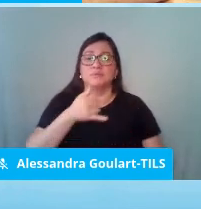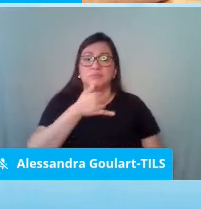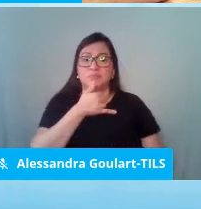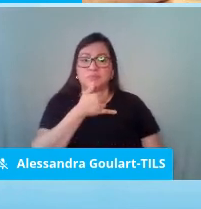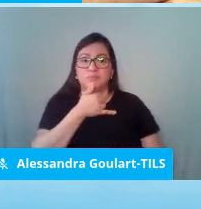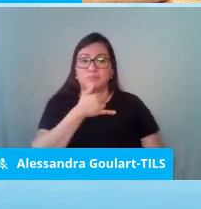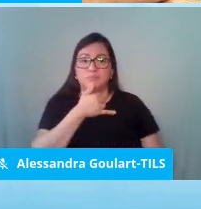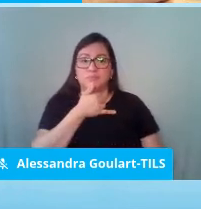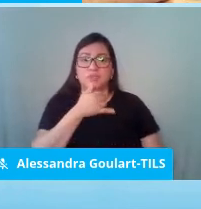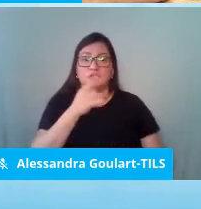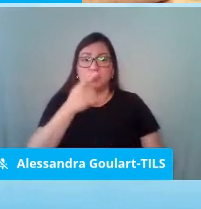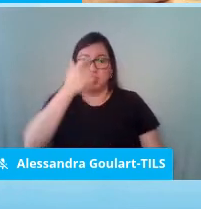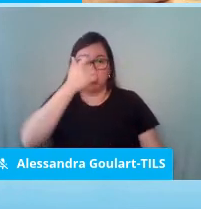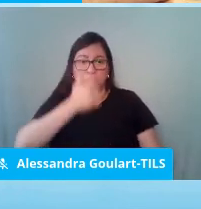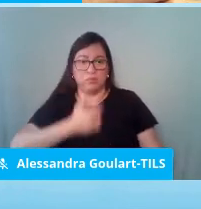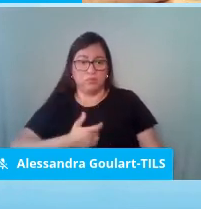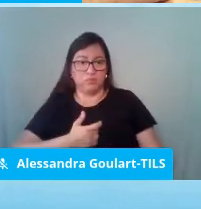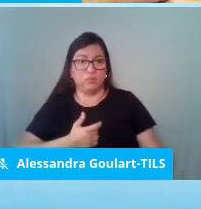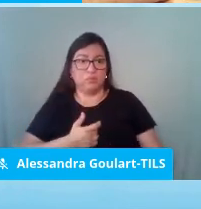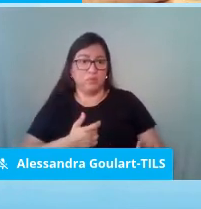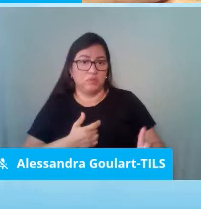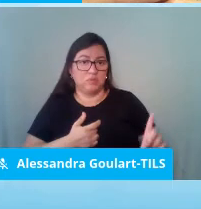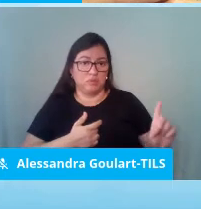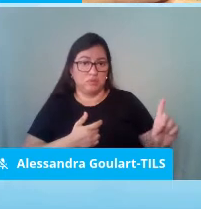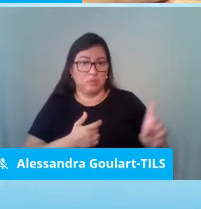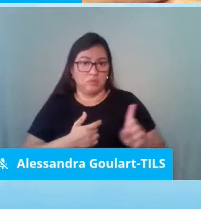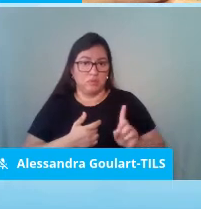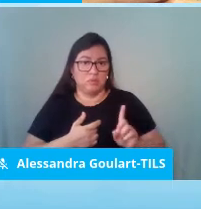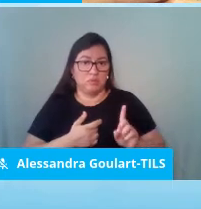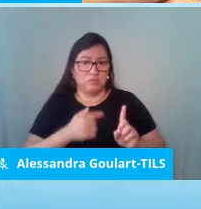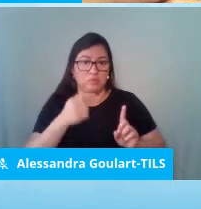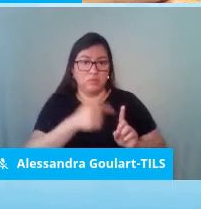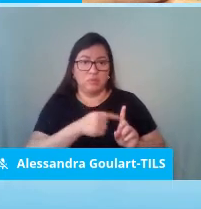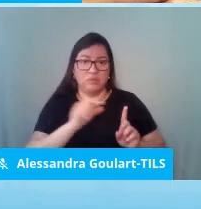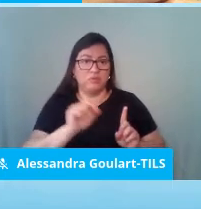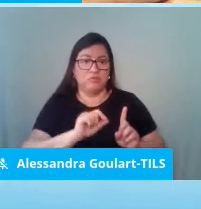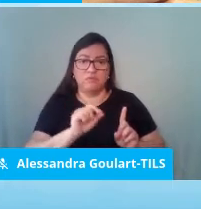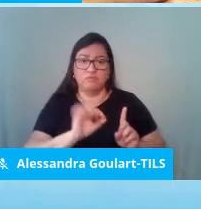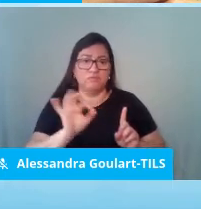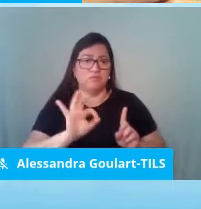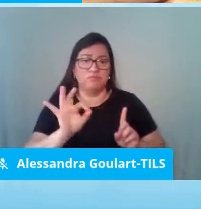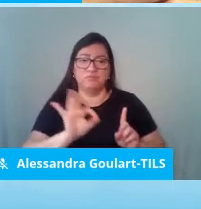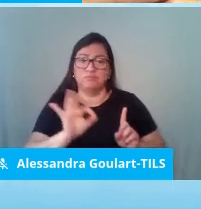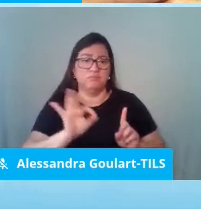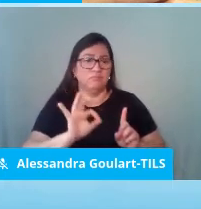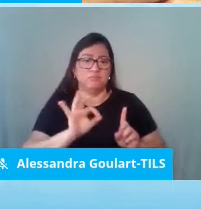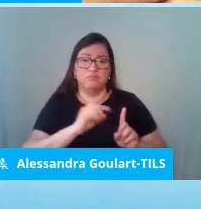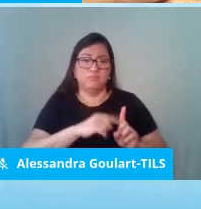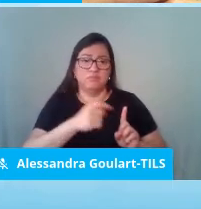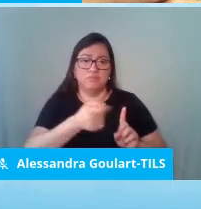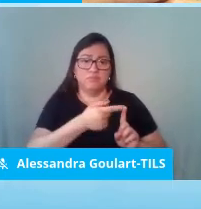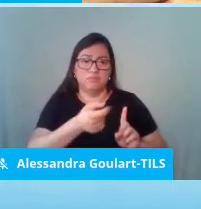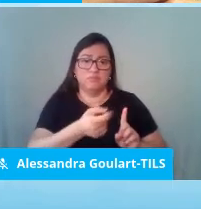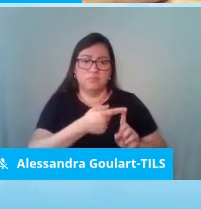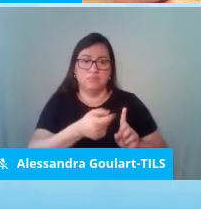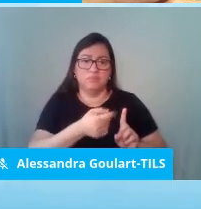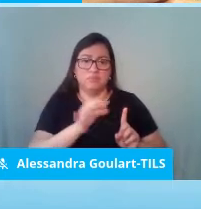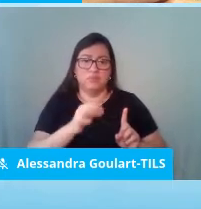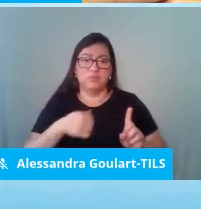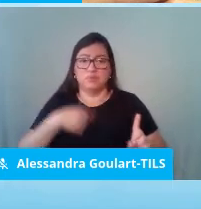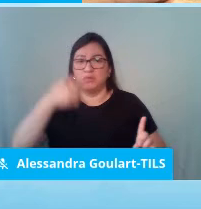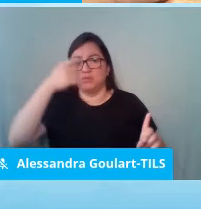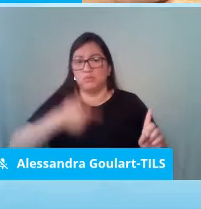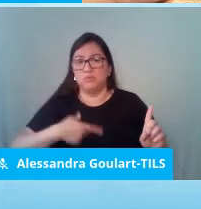das parcerias sexuais e essa mulher acaba se reinfectando, tá? Então, é muito importante isso quando a